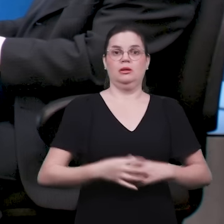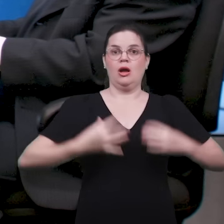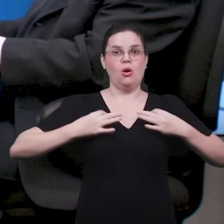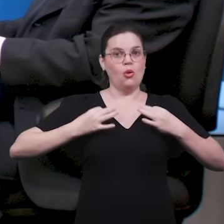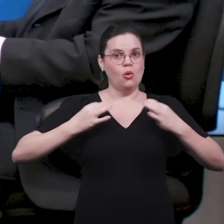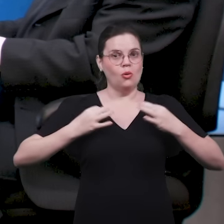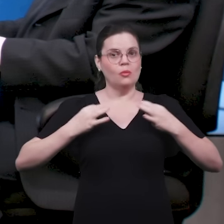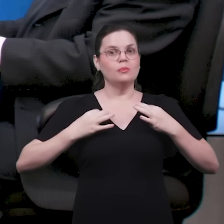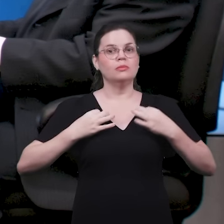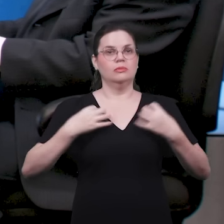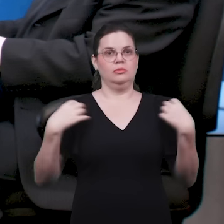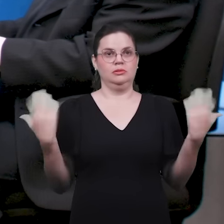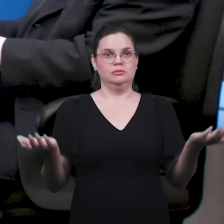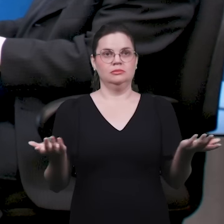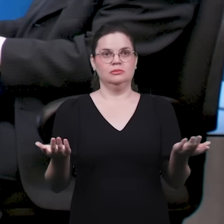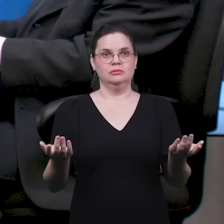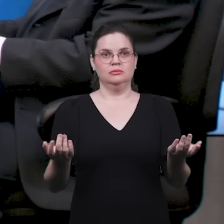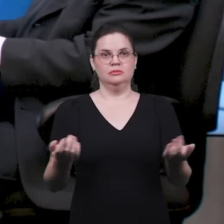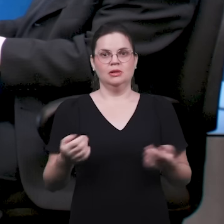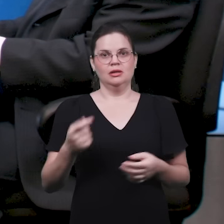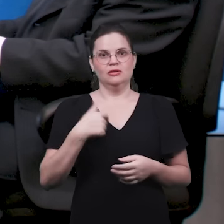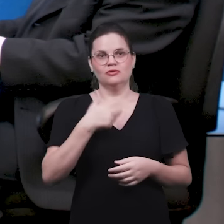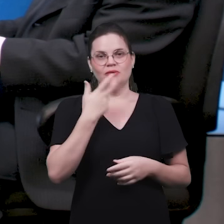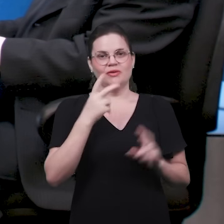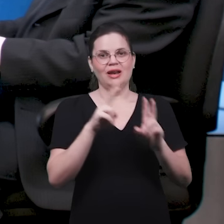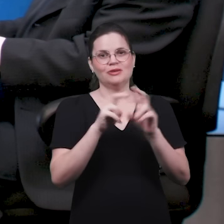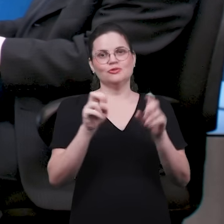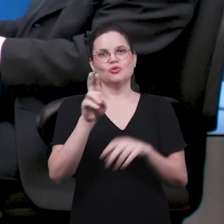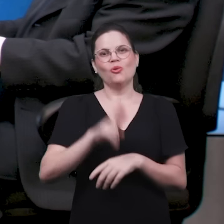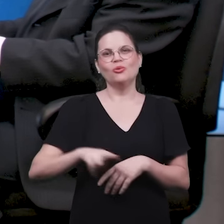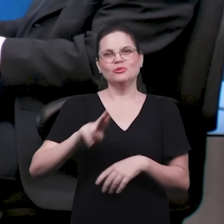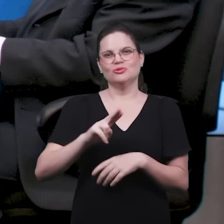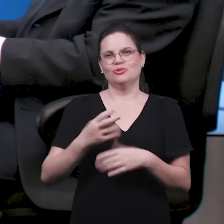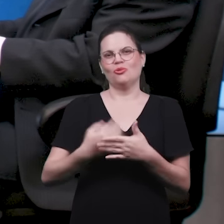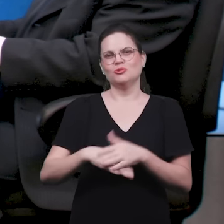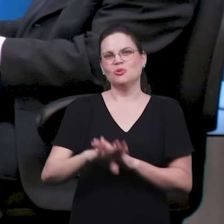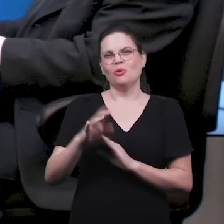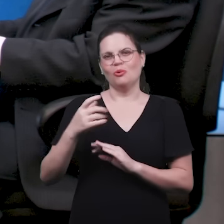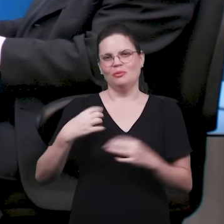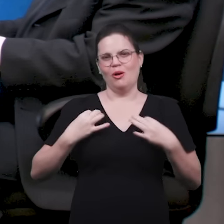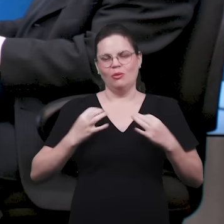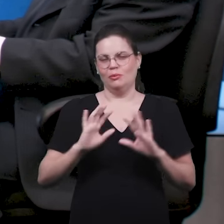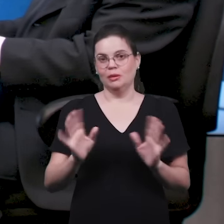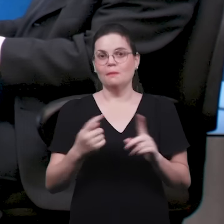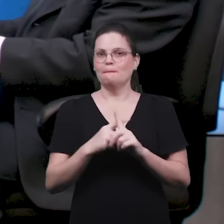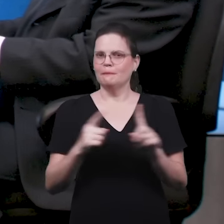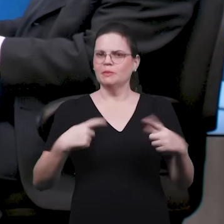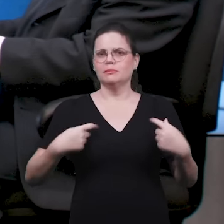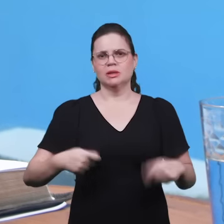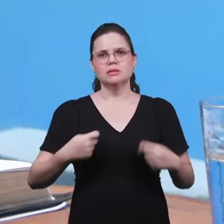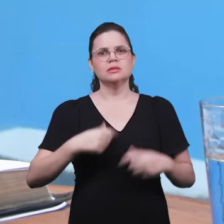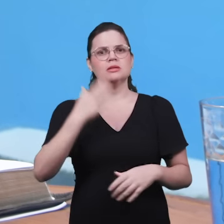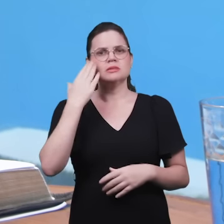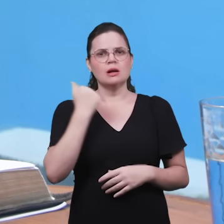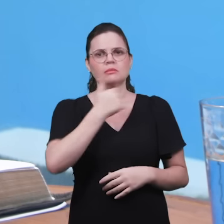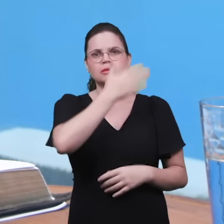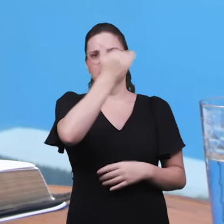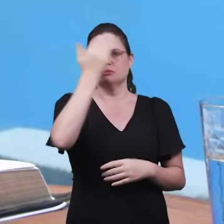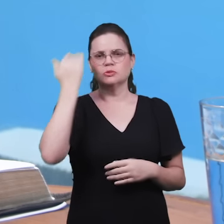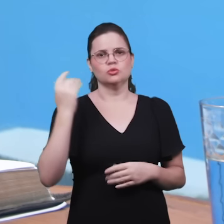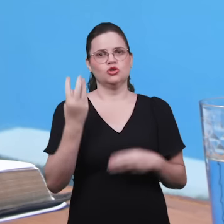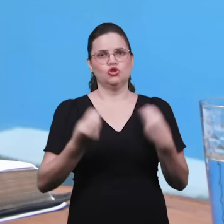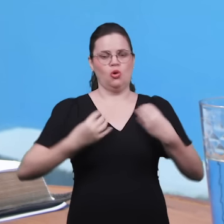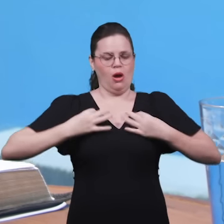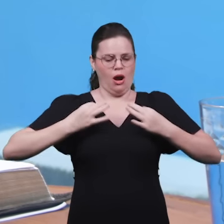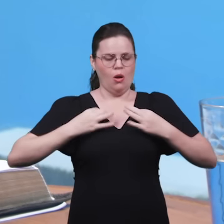vestimenta. Não vamos tocar em usos e costumes, mas o servo do Senhor, ele está de uma